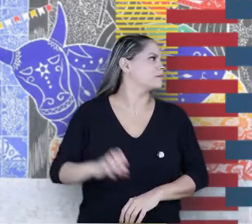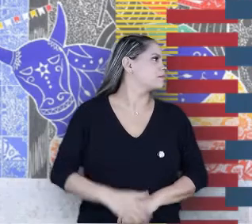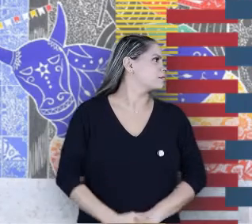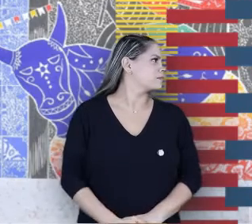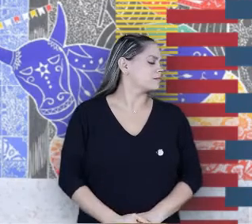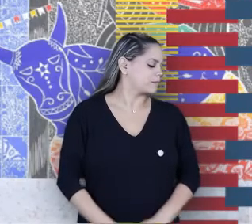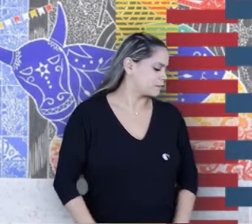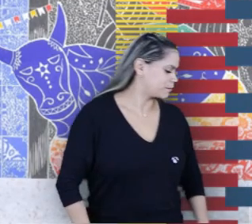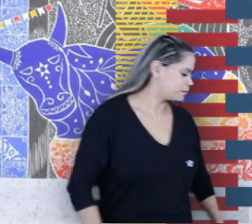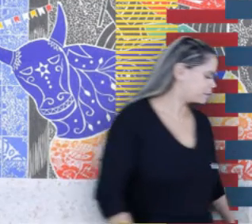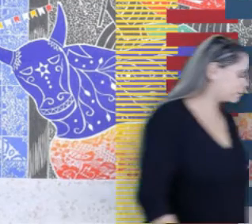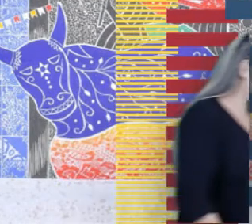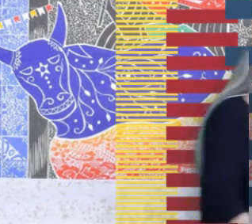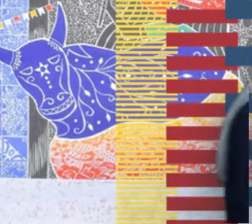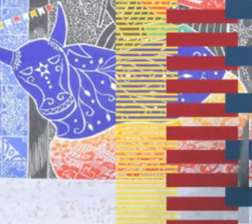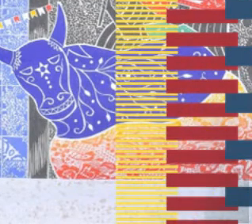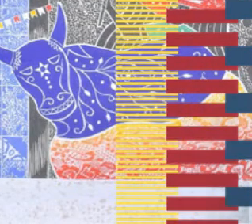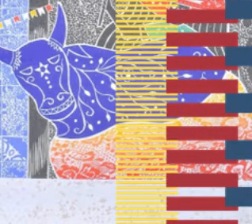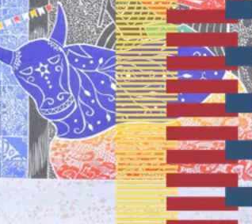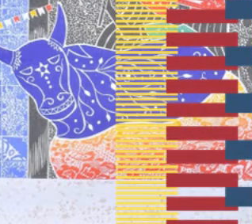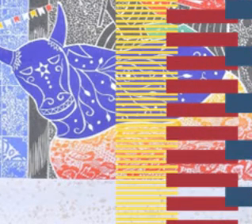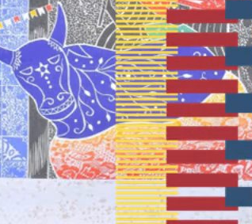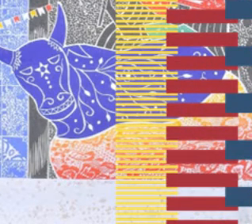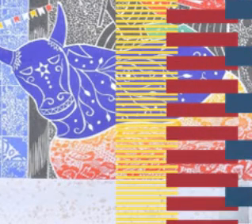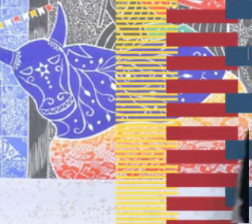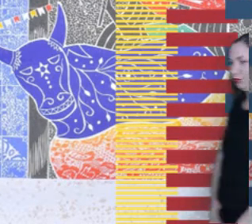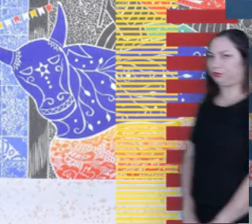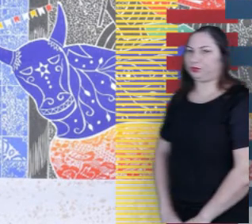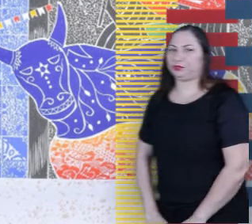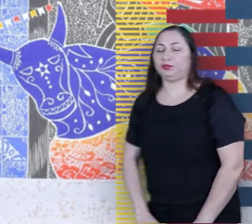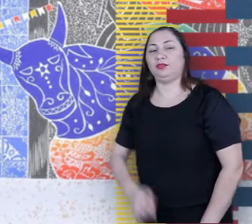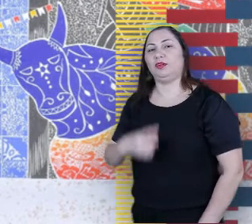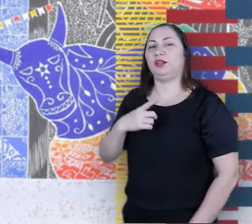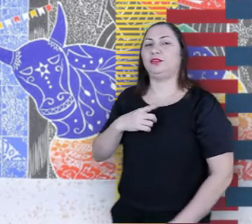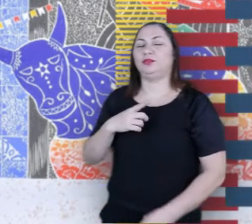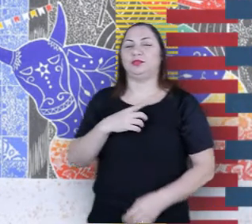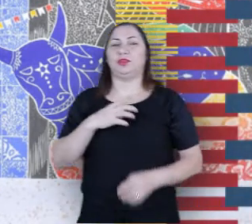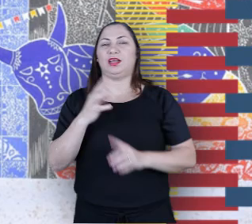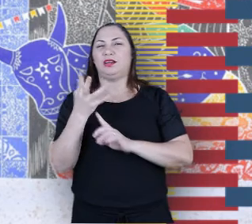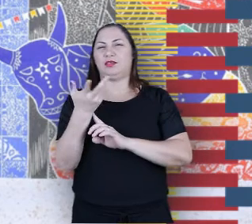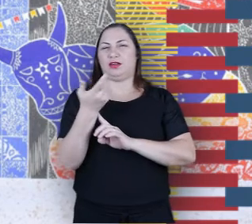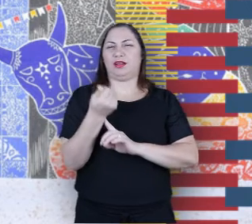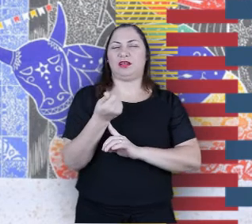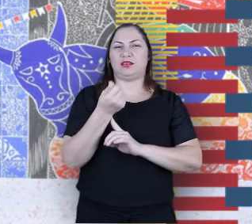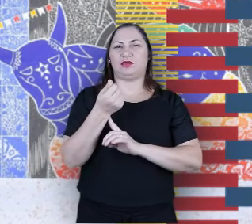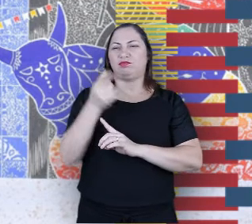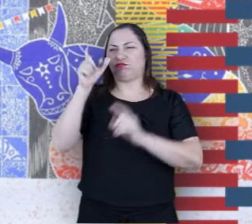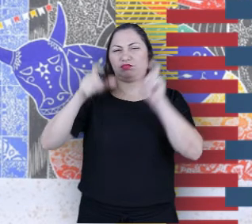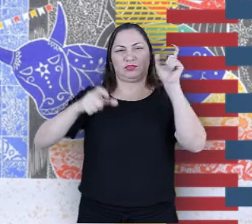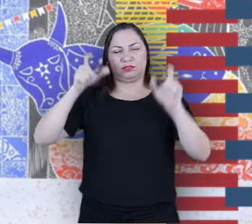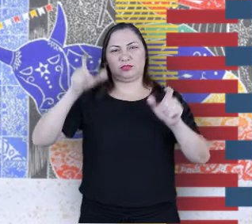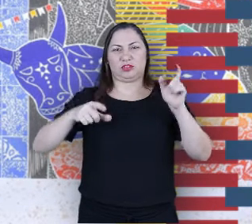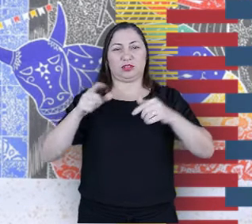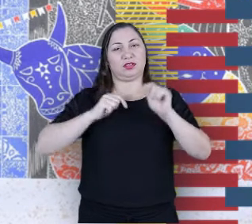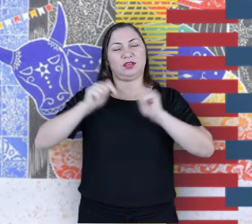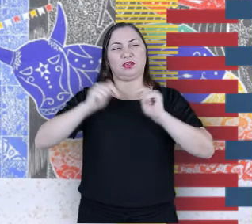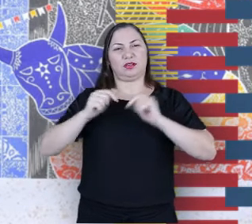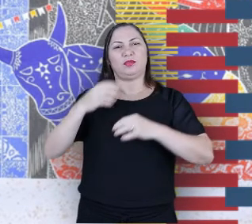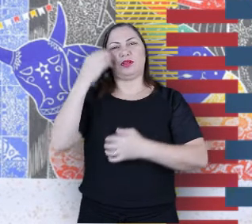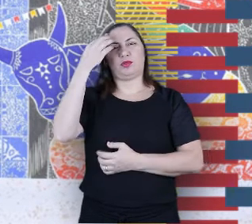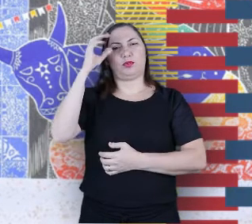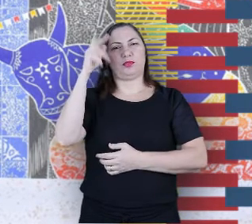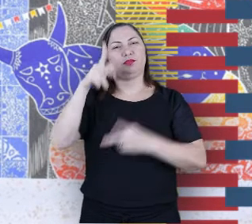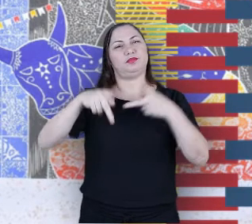E o título do projeto é A Cultura Popular Festeja o Folclore. Então, eu trago dentro das